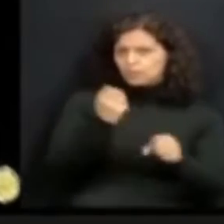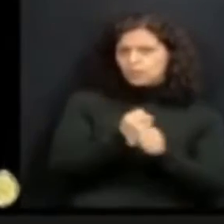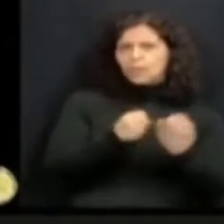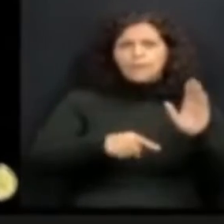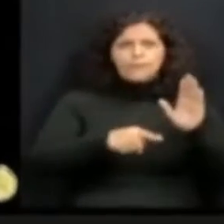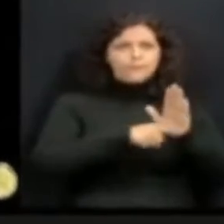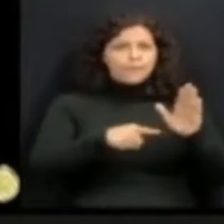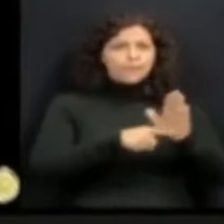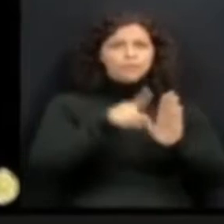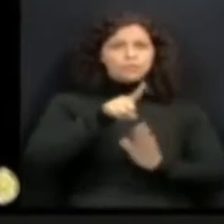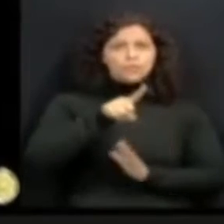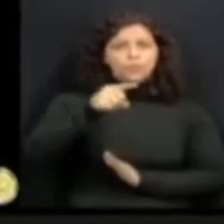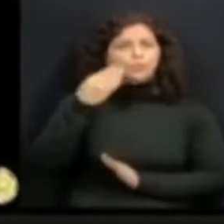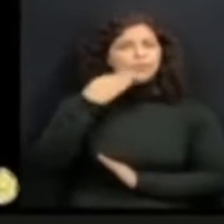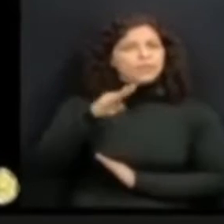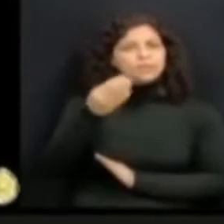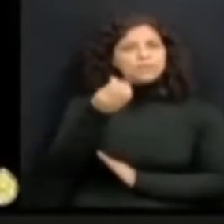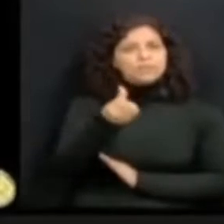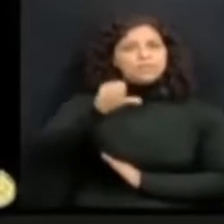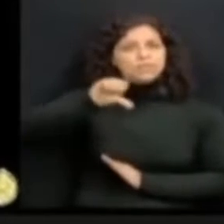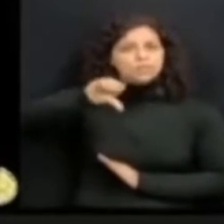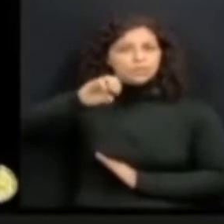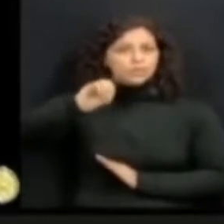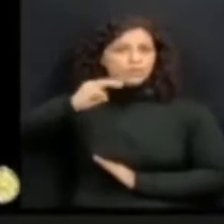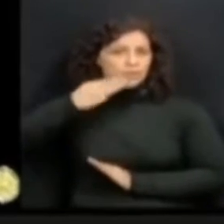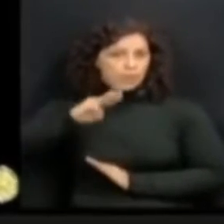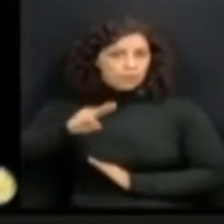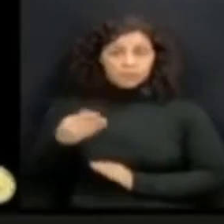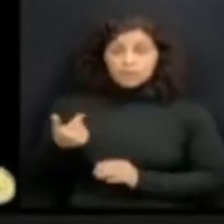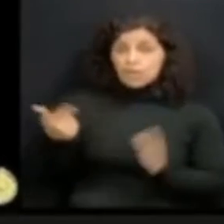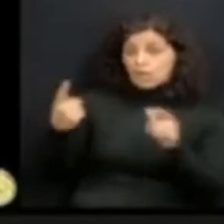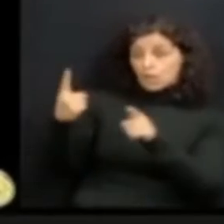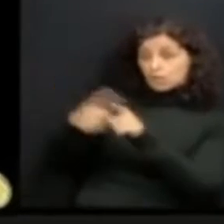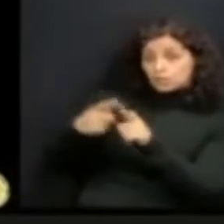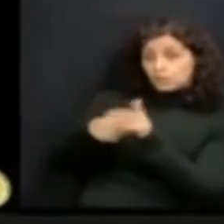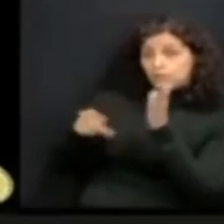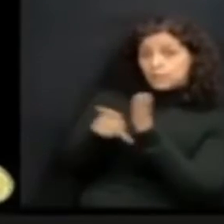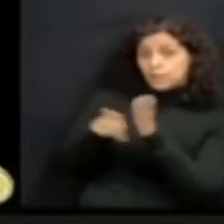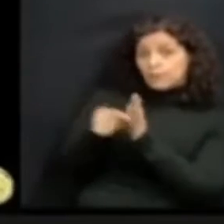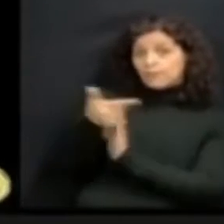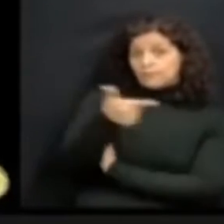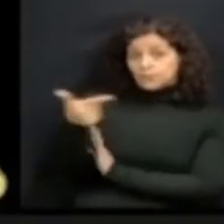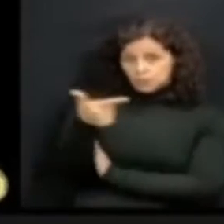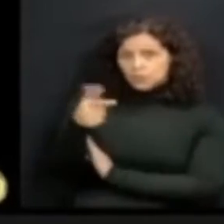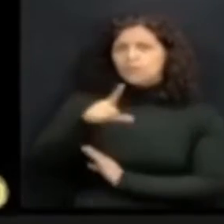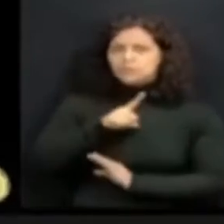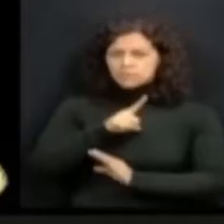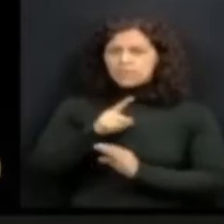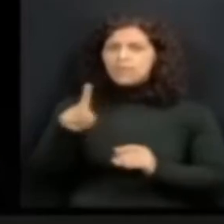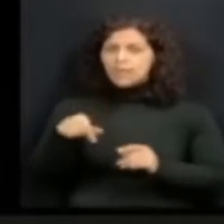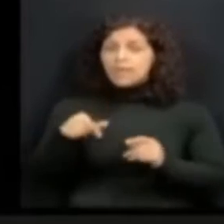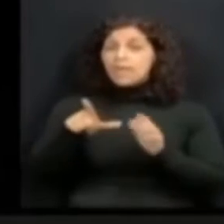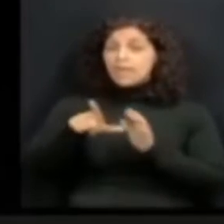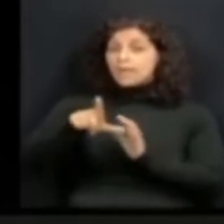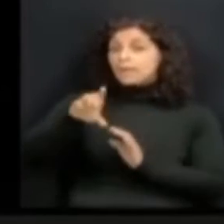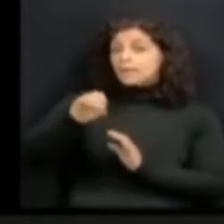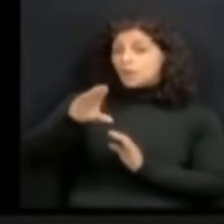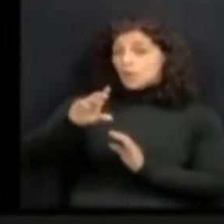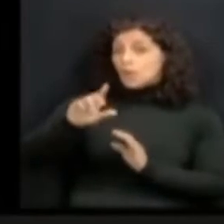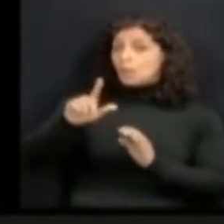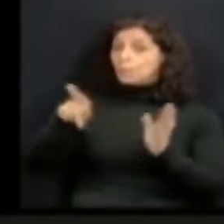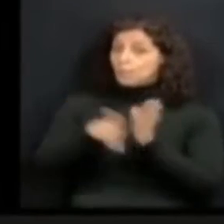menos 1 bilhão 690 milhões. A previsão de déficit primário para 2022, na LDO